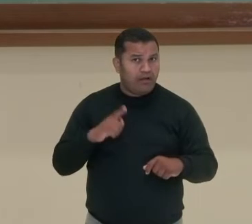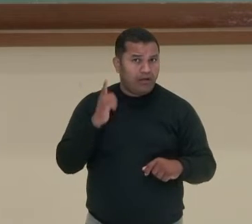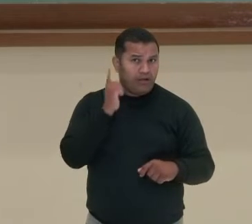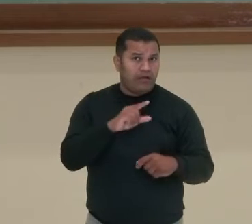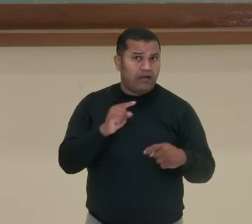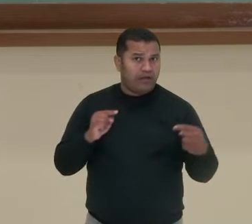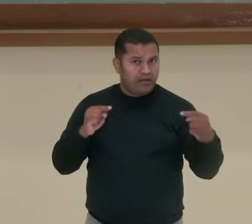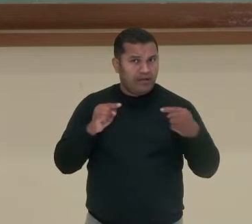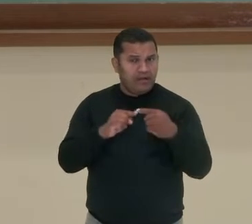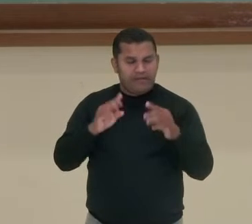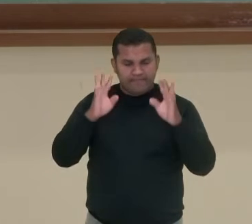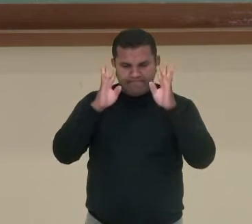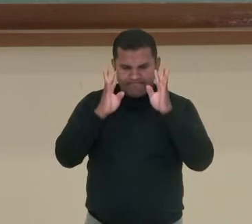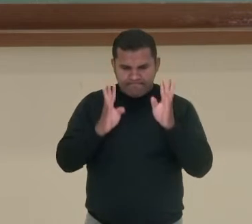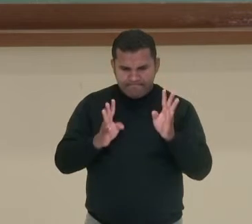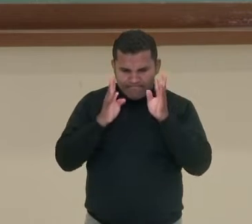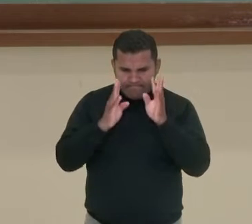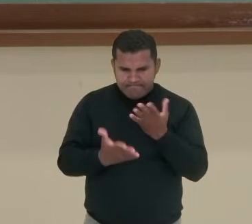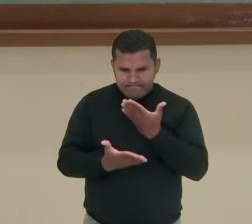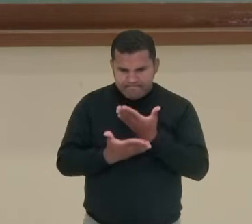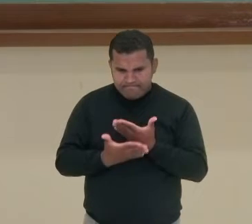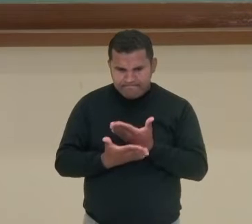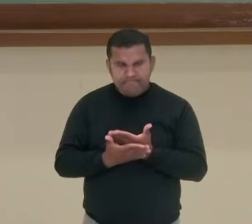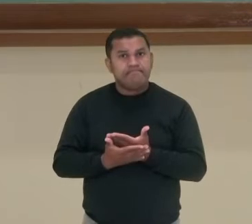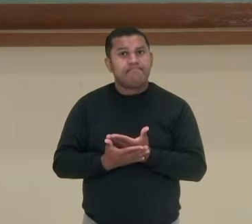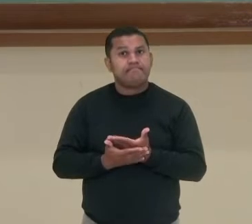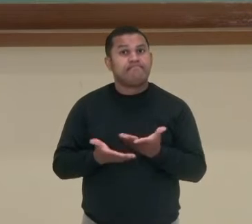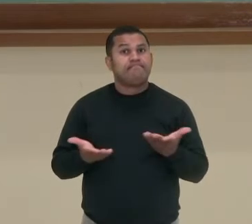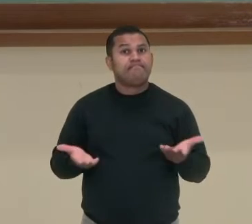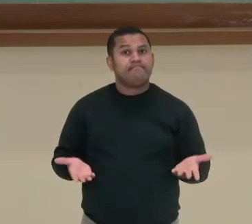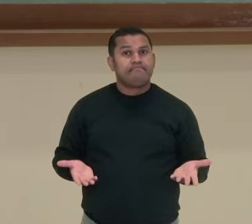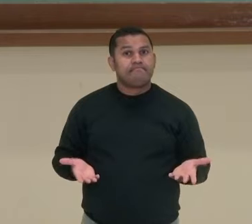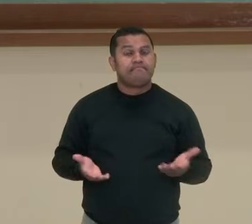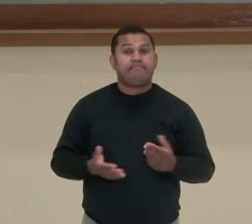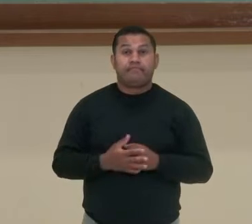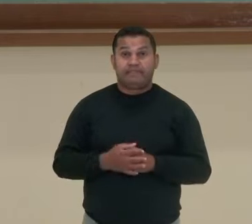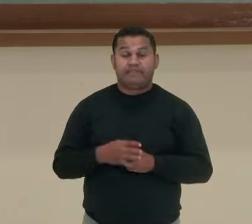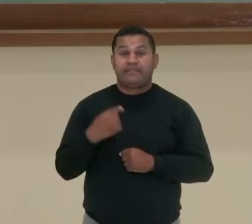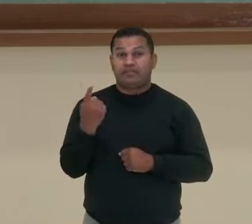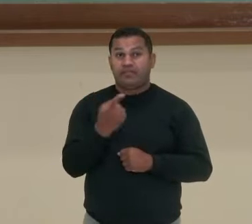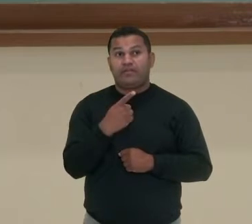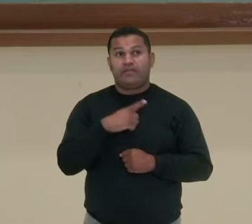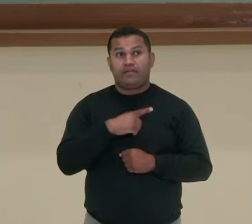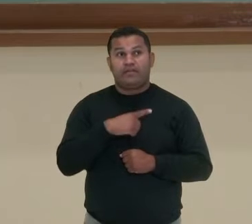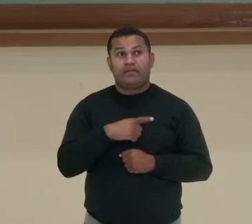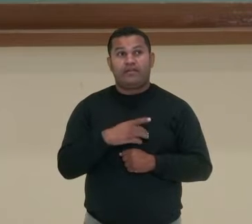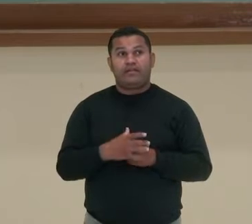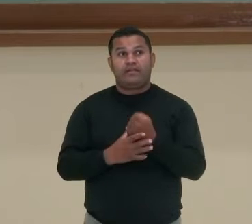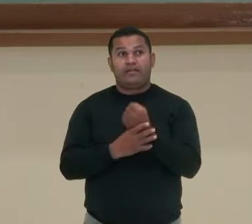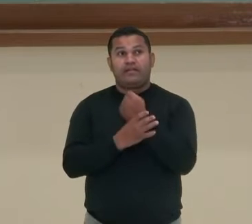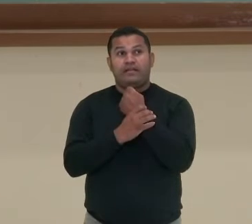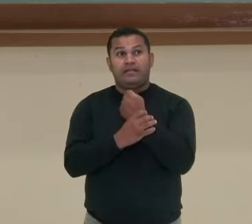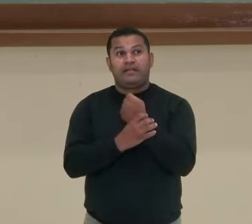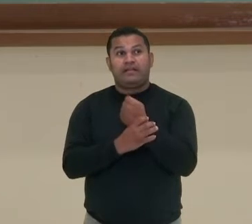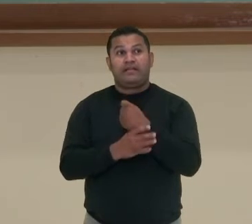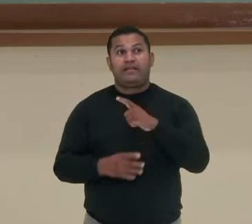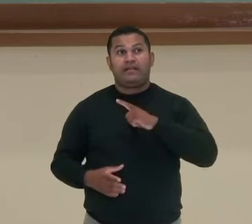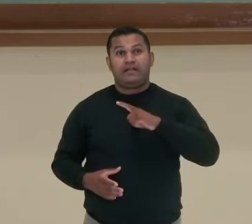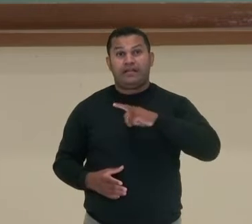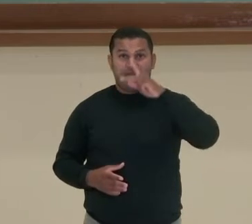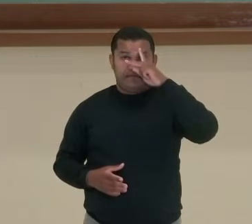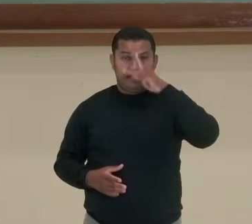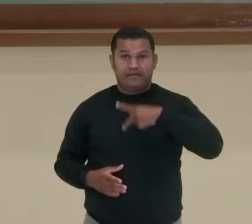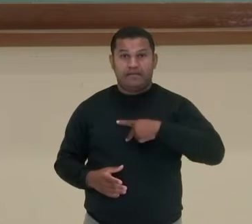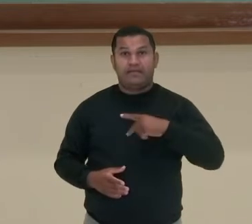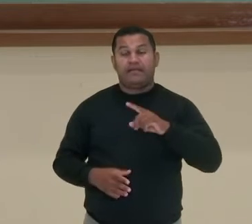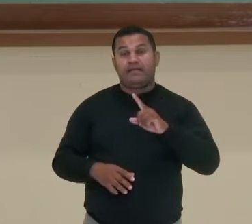de concentração a todo momento? Primeiro ponto, quando nós somos senhores do seu tempo, não sei se vocês entenderam bem essa frase, e sim no sentido que